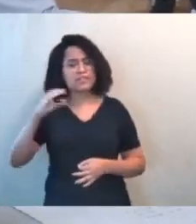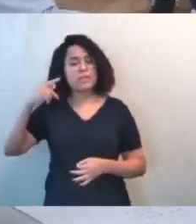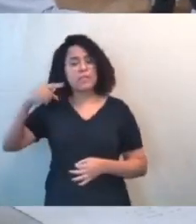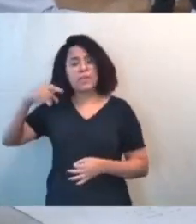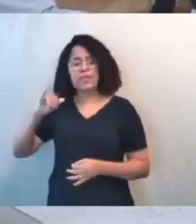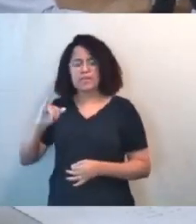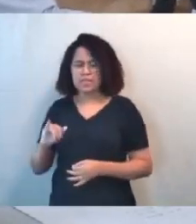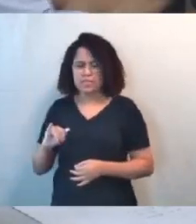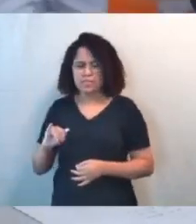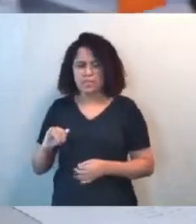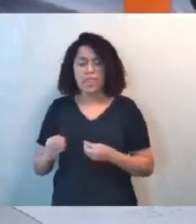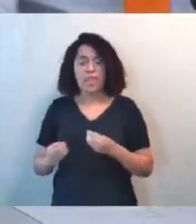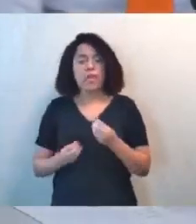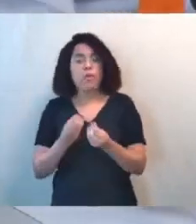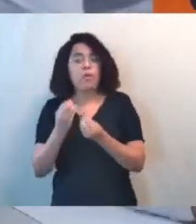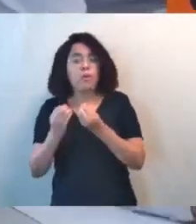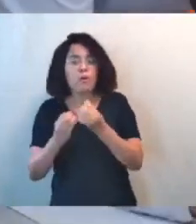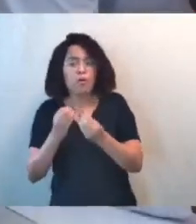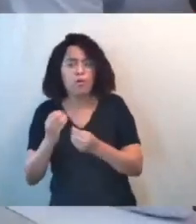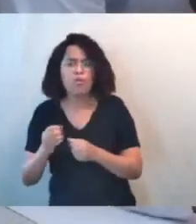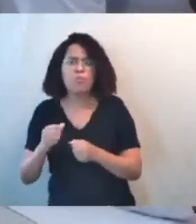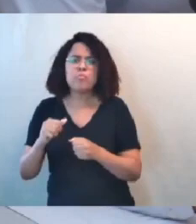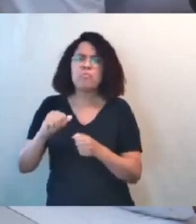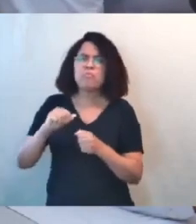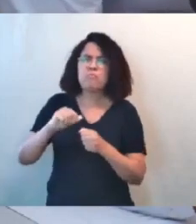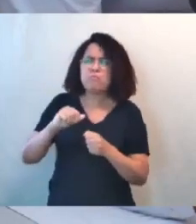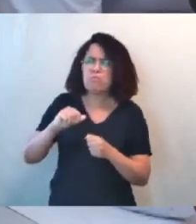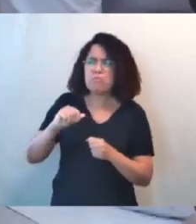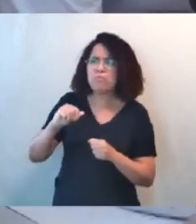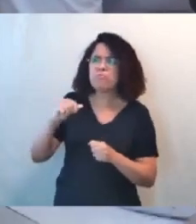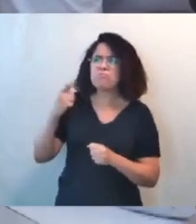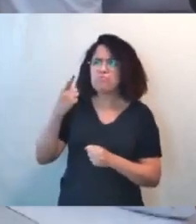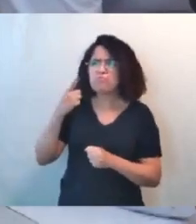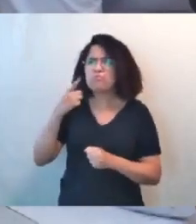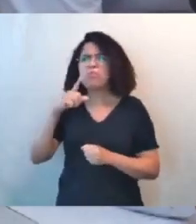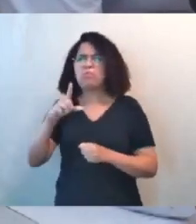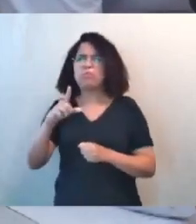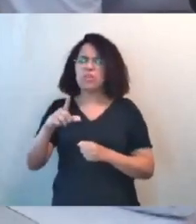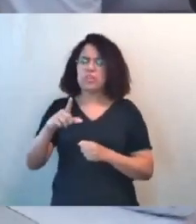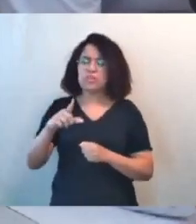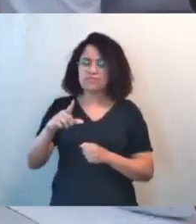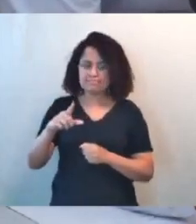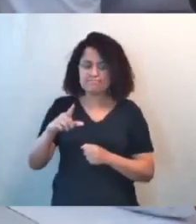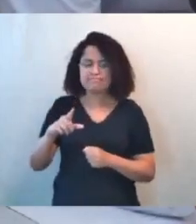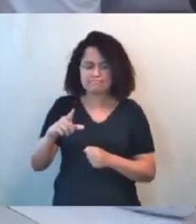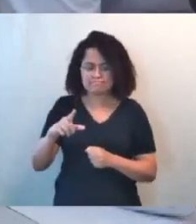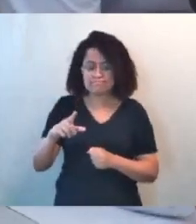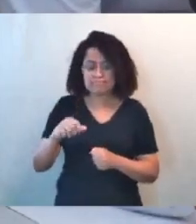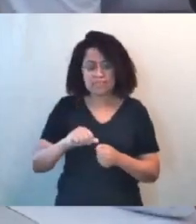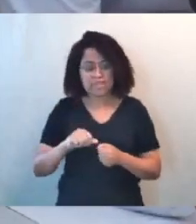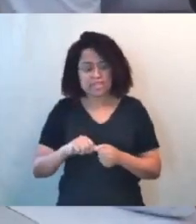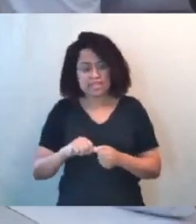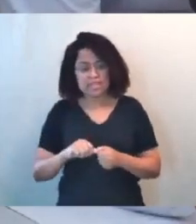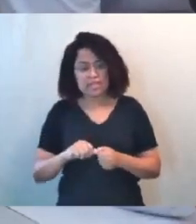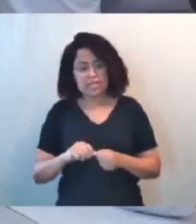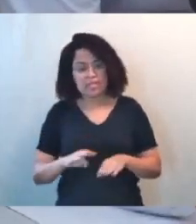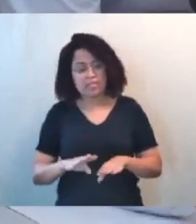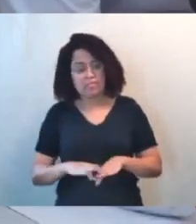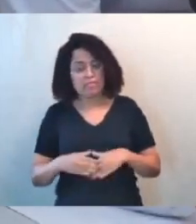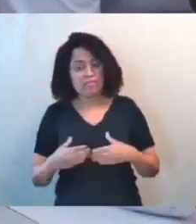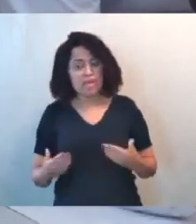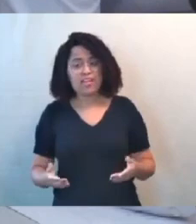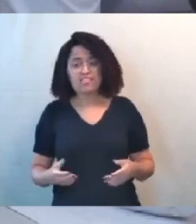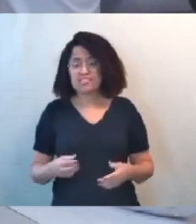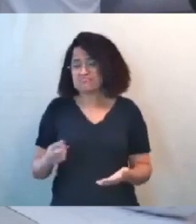Mas ninguém está fingindo que está acontecendo nada, as coisas estão acontecendo. Na hora que tiver uma fatalidade,